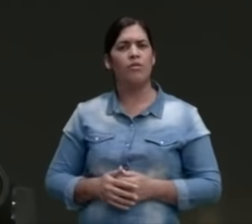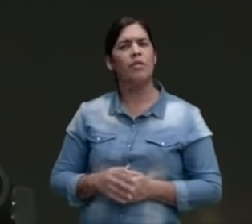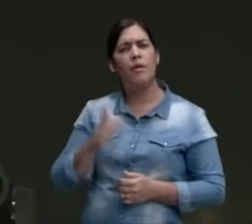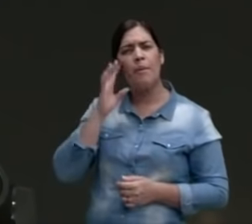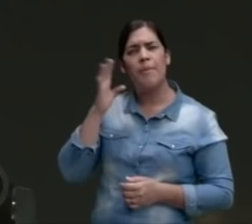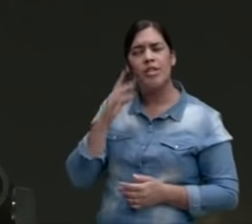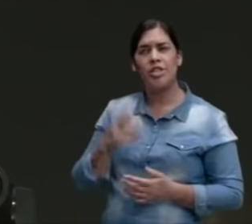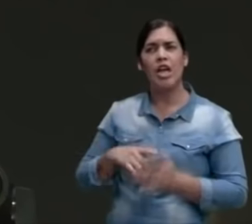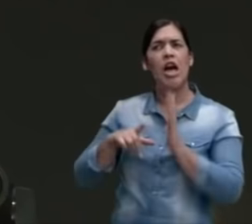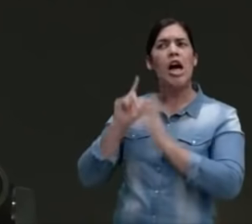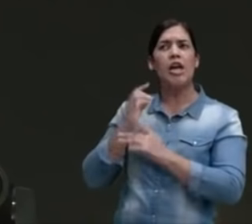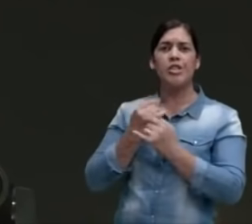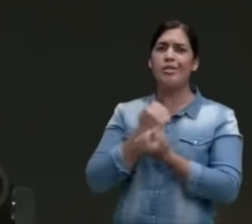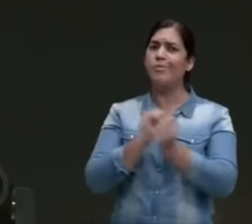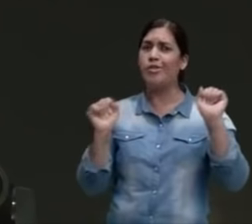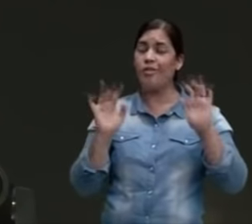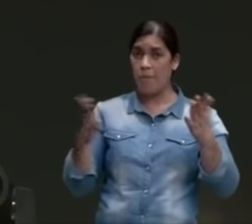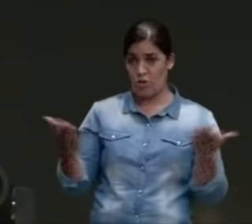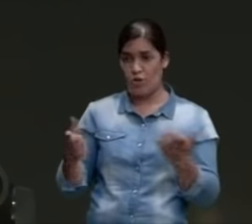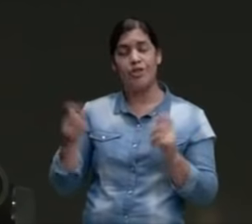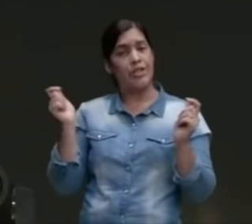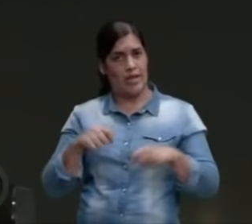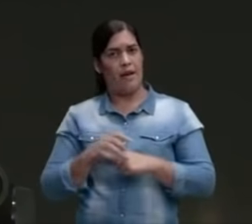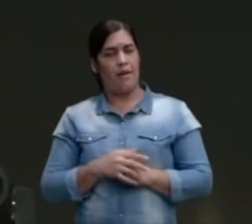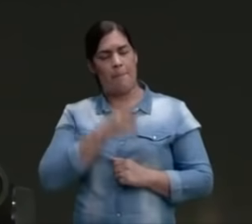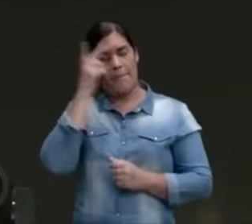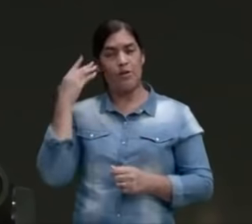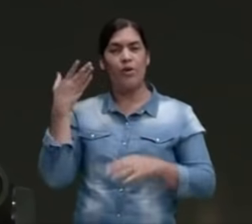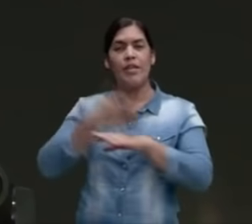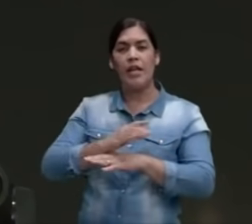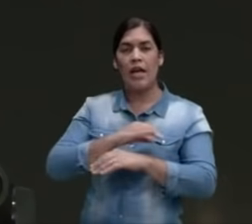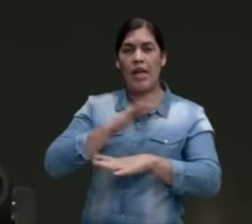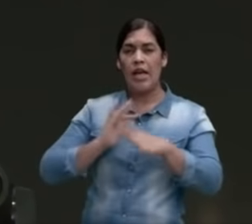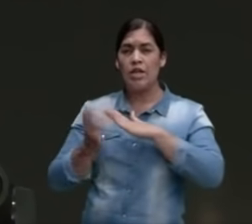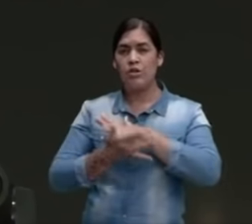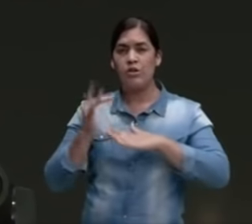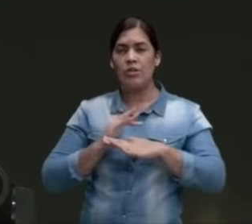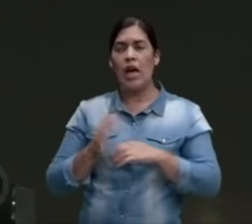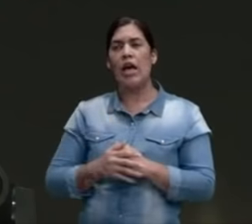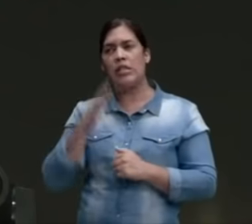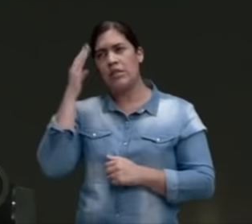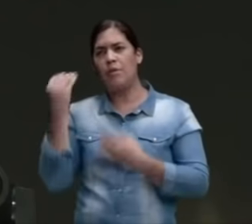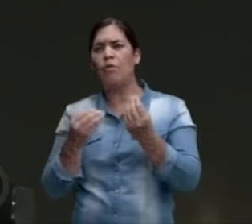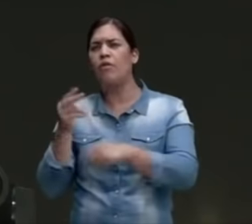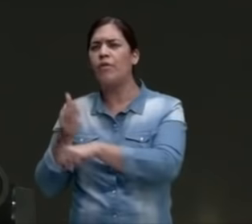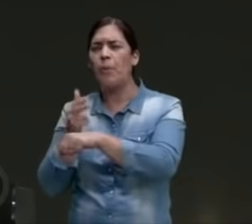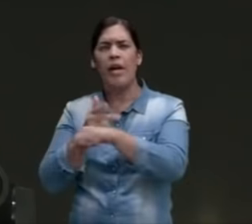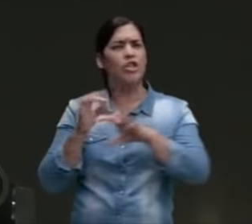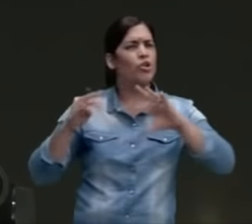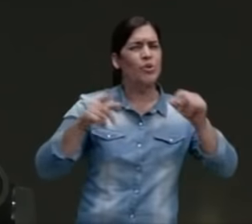imagina os dias de hoje. É muito fácil imaginar. Pessoas entrando nas redes sociais, procurando saber, nossa lá, vendo filmagem de tudo quanto é